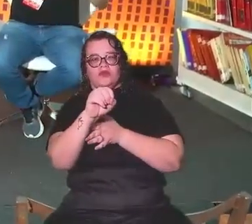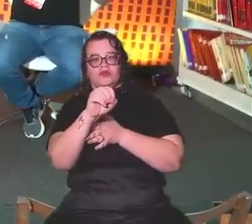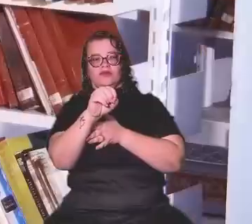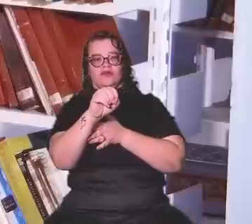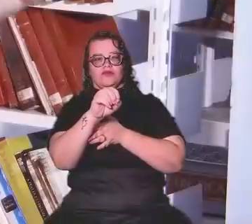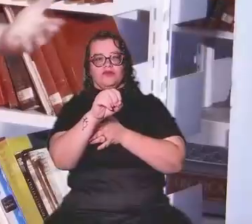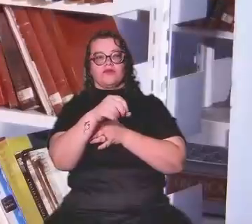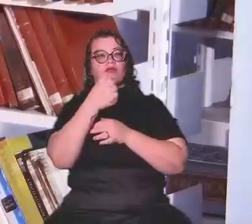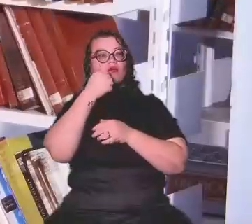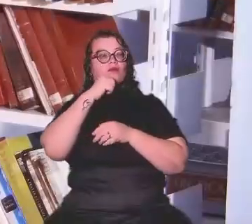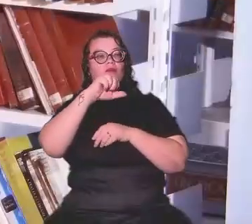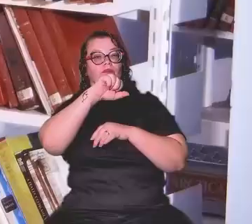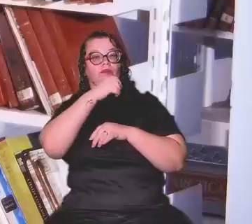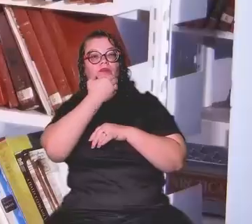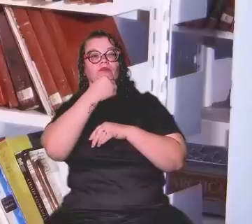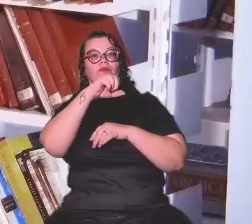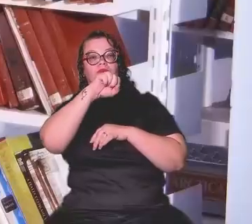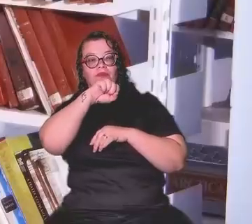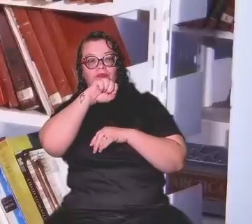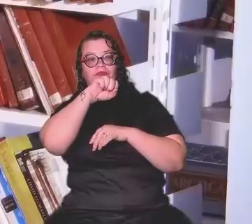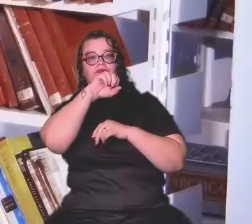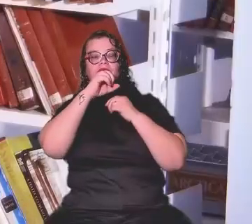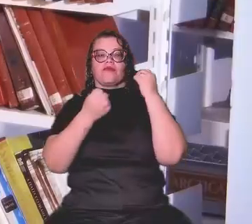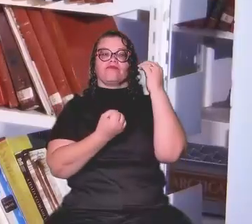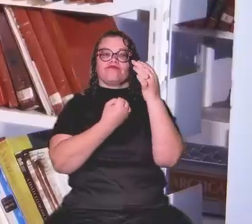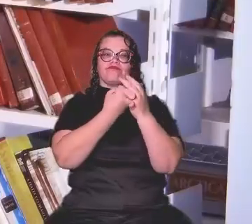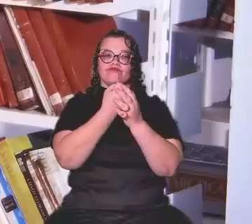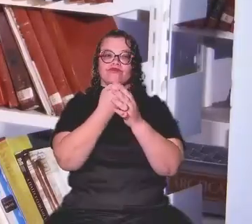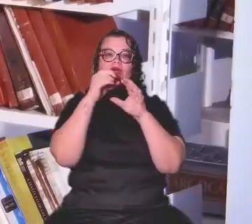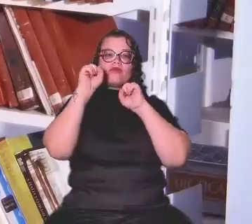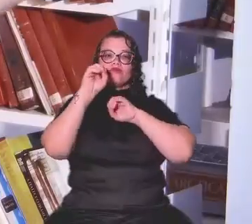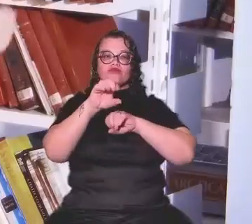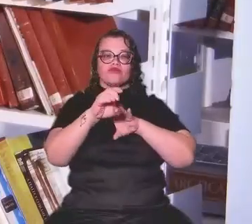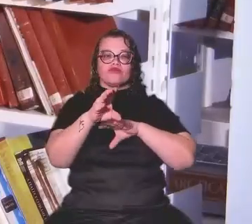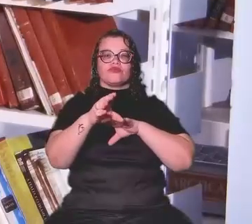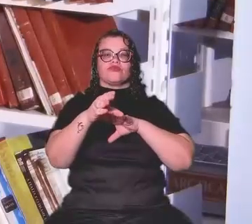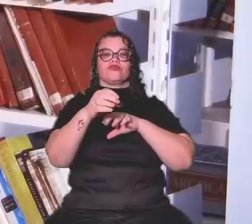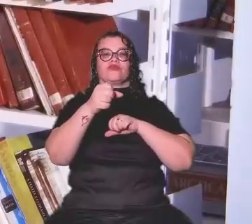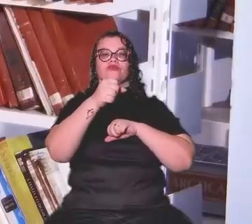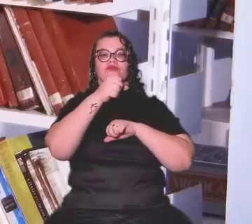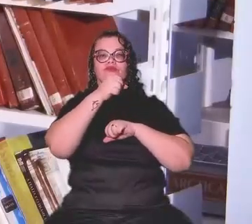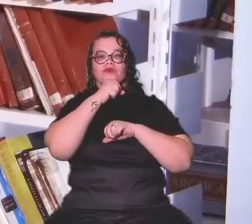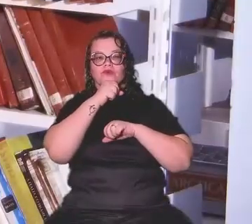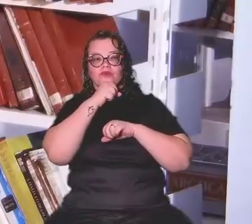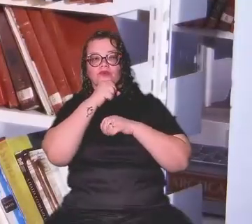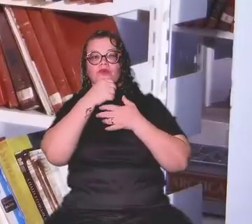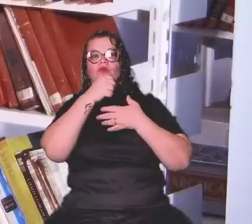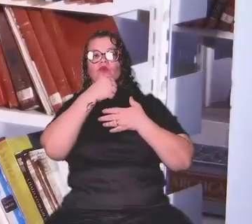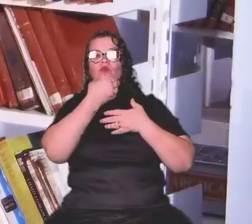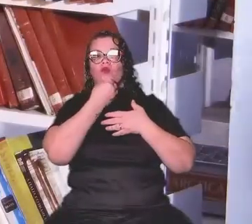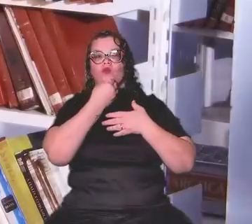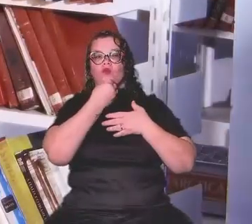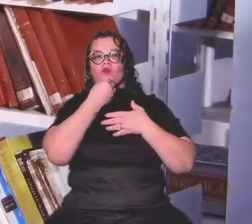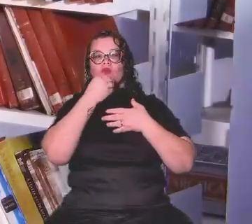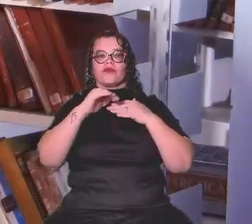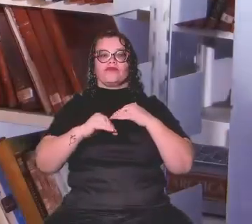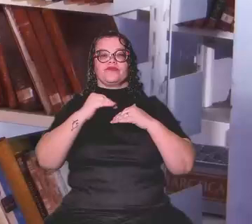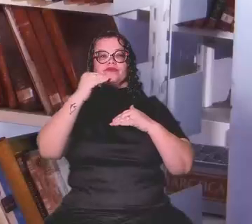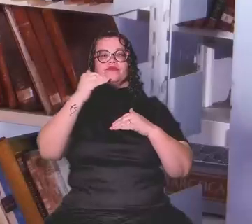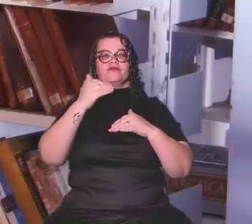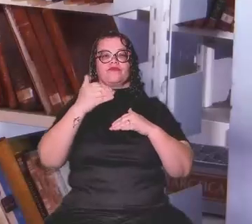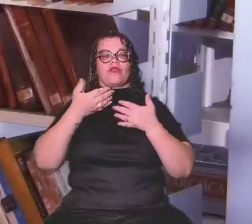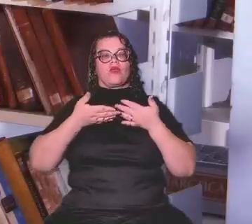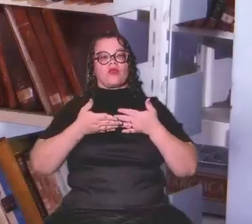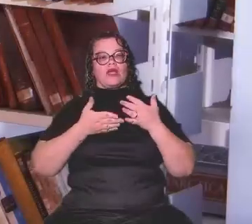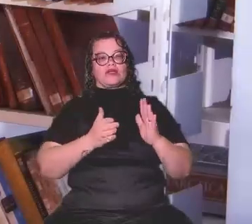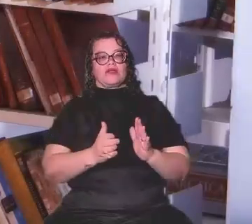plateia. A terceira e última pessoa sentada é Adolfo, um homem branco de cabelos cacheados curtos de tom castanho. Possui